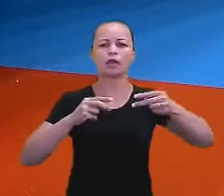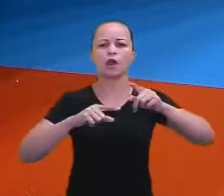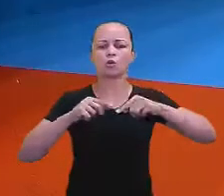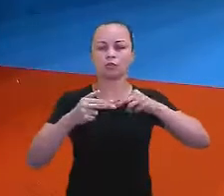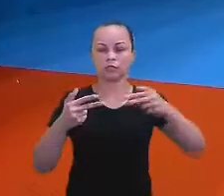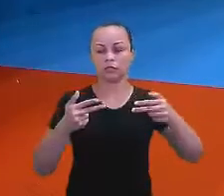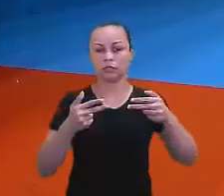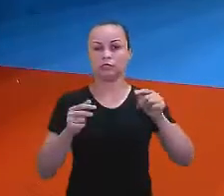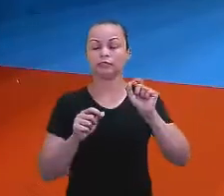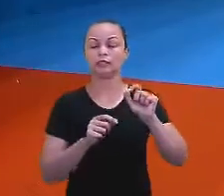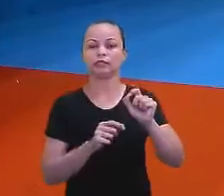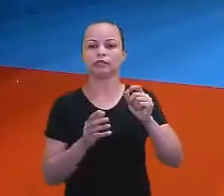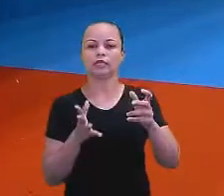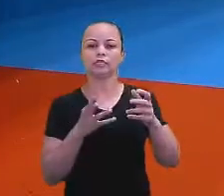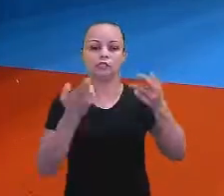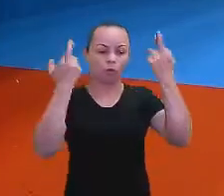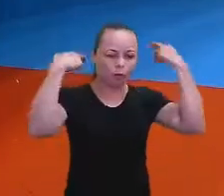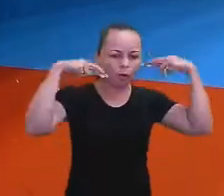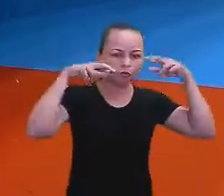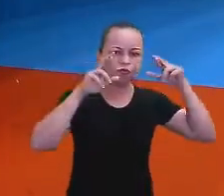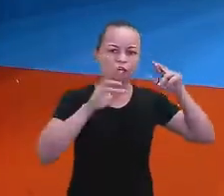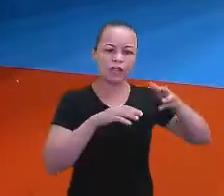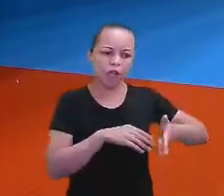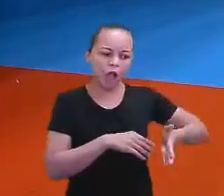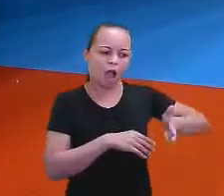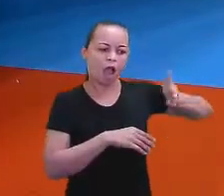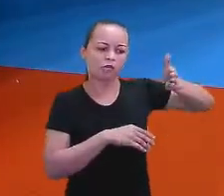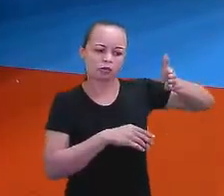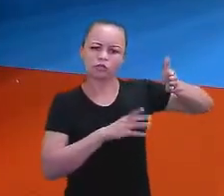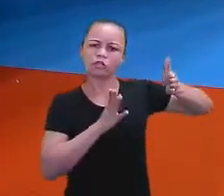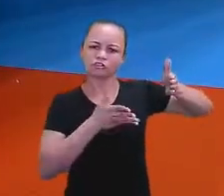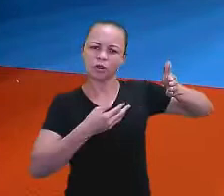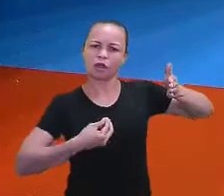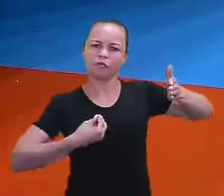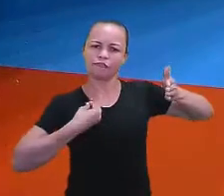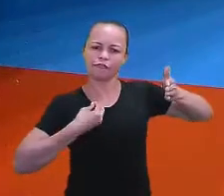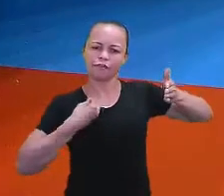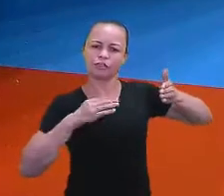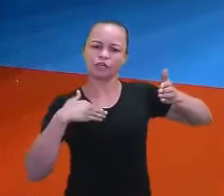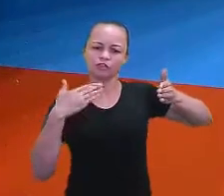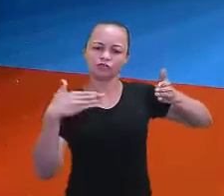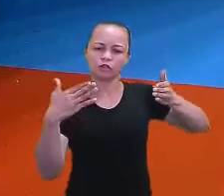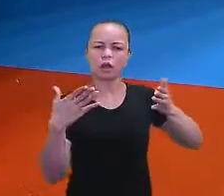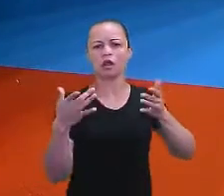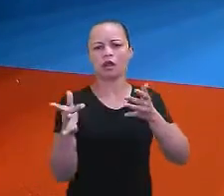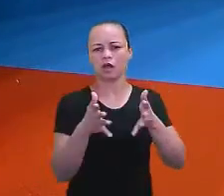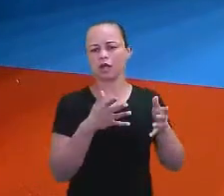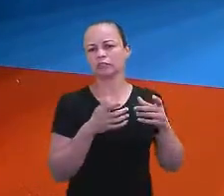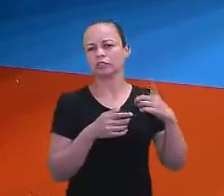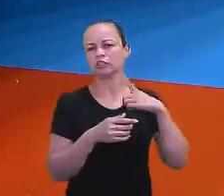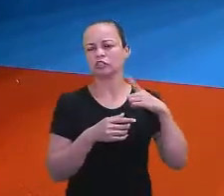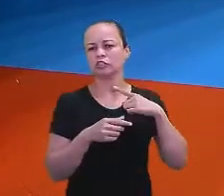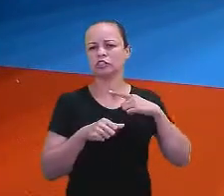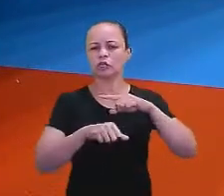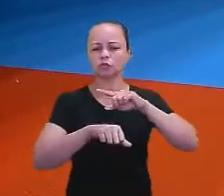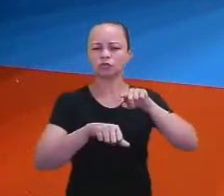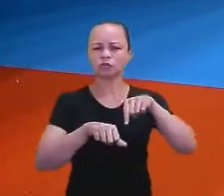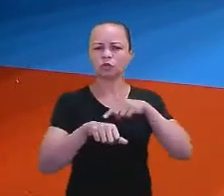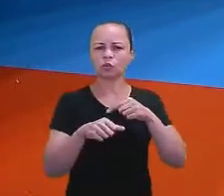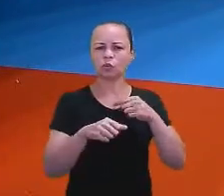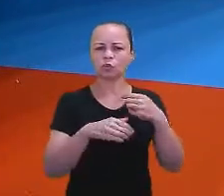uma ovelha adulta, de uma ovelha que já tinha uma história de vida, que biologicamente ela já tinha o seu relógio